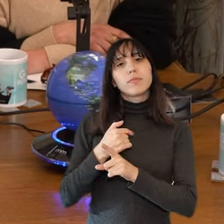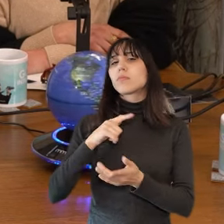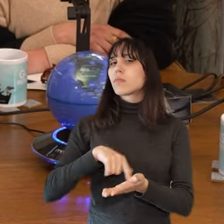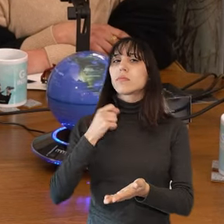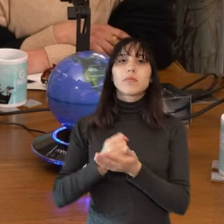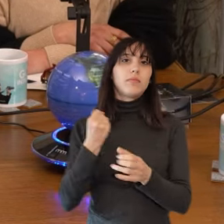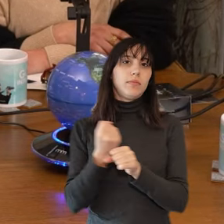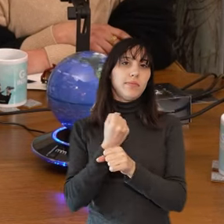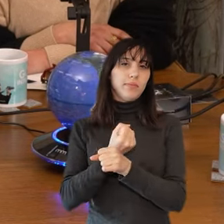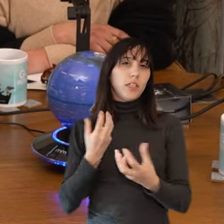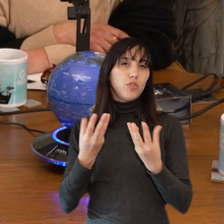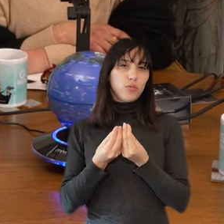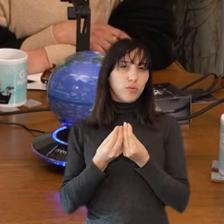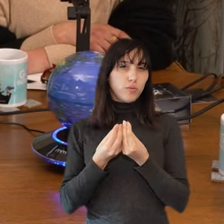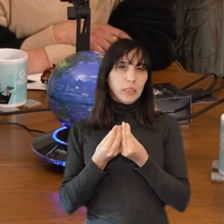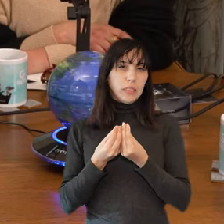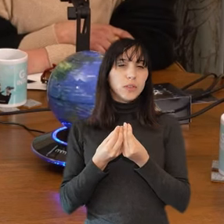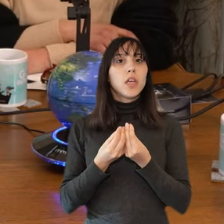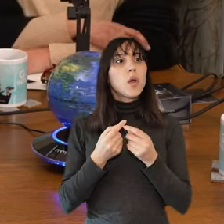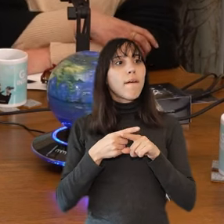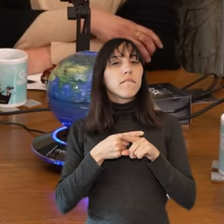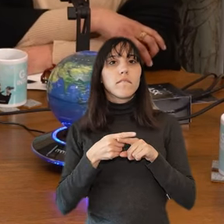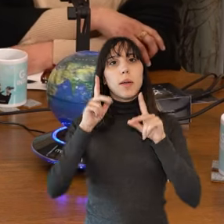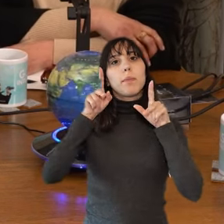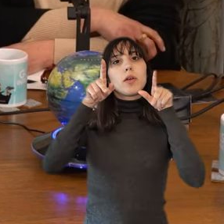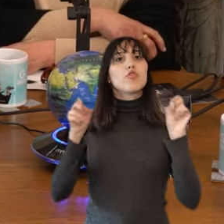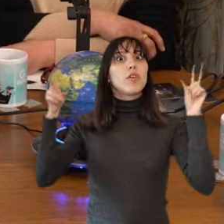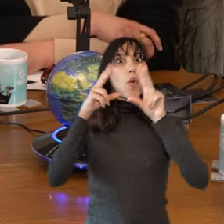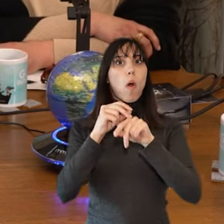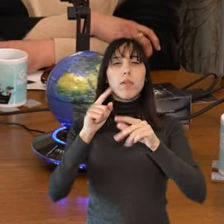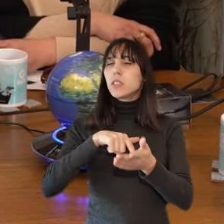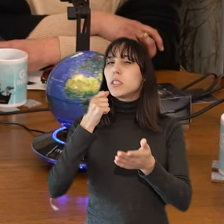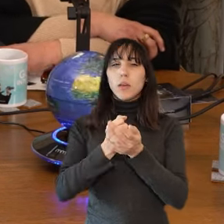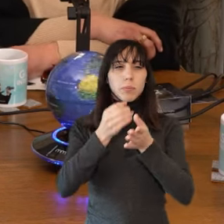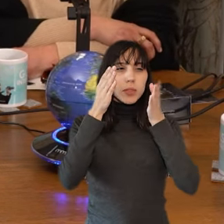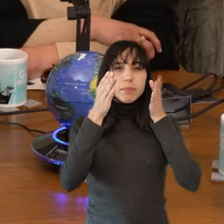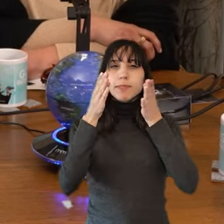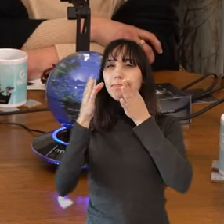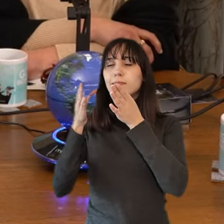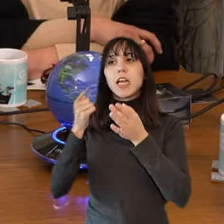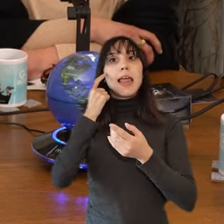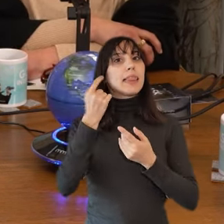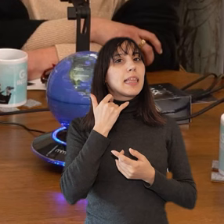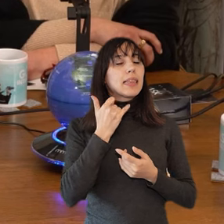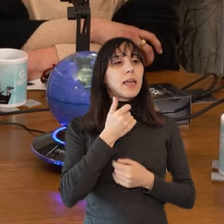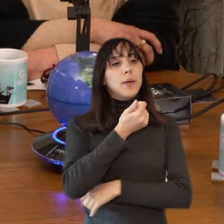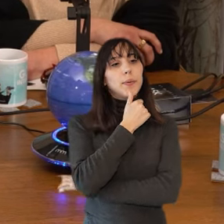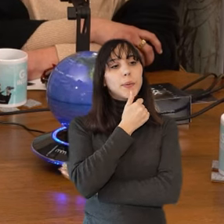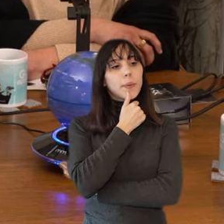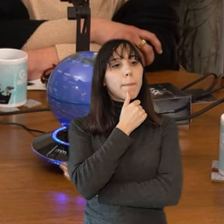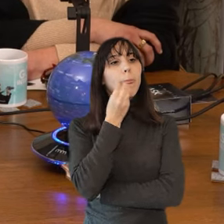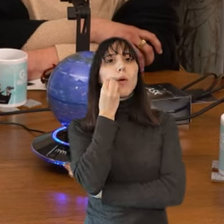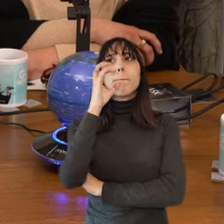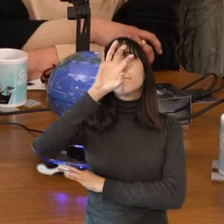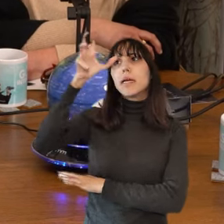sempre trabalhei e sempre me interessei por novas pedagogias portanto Sempre procurei eh como é que